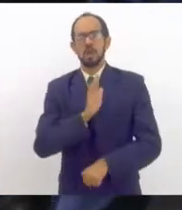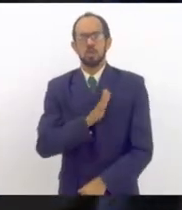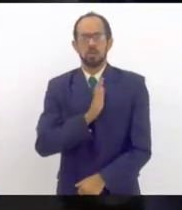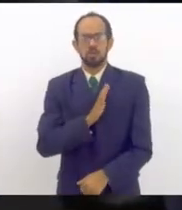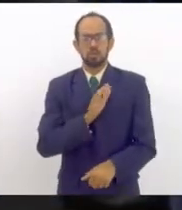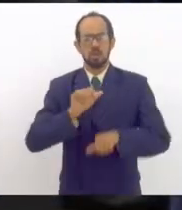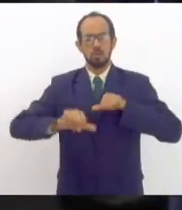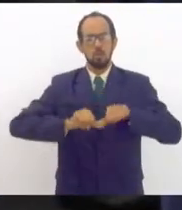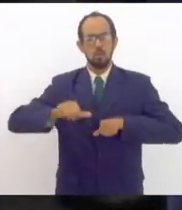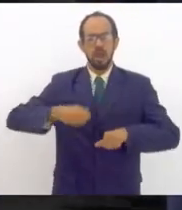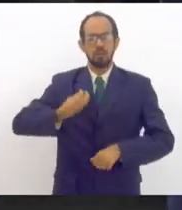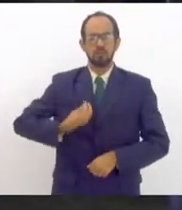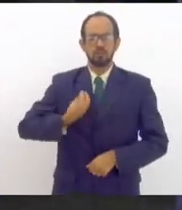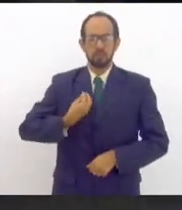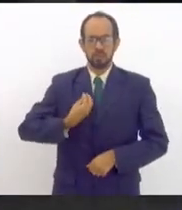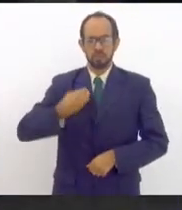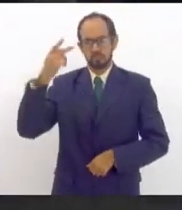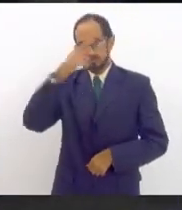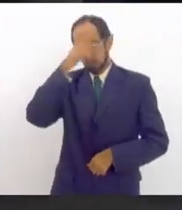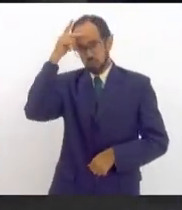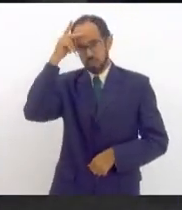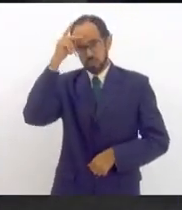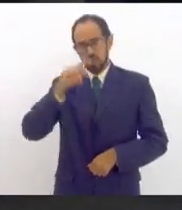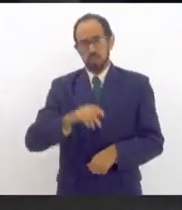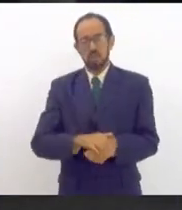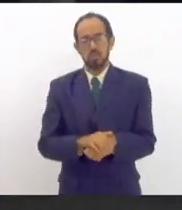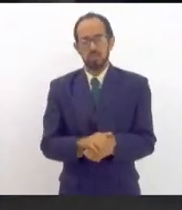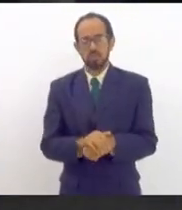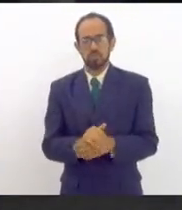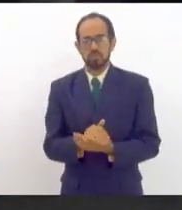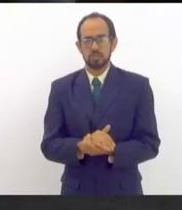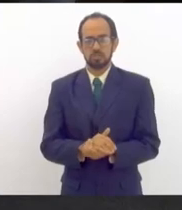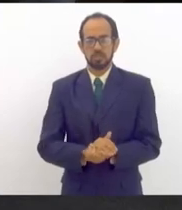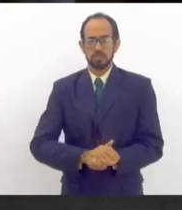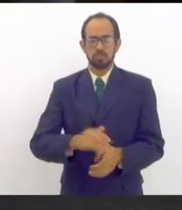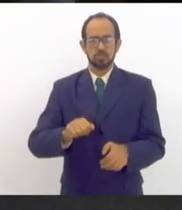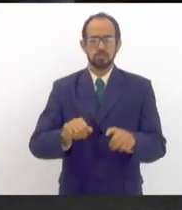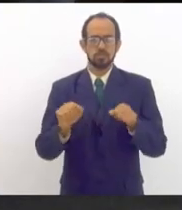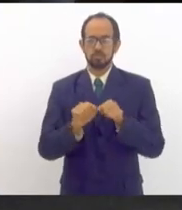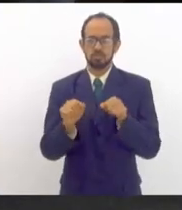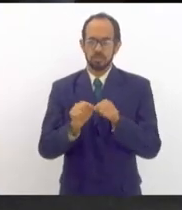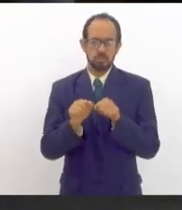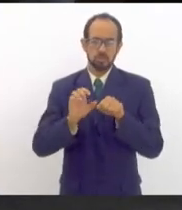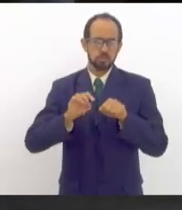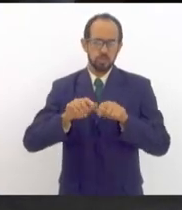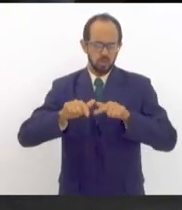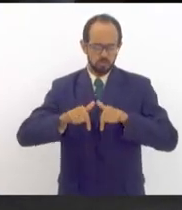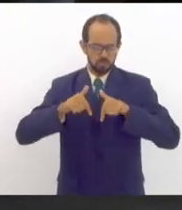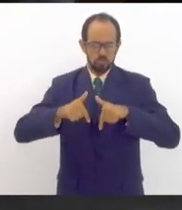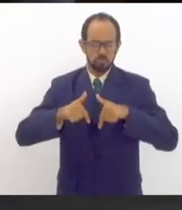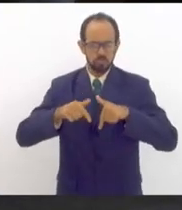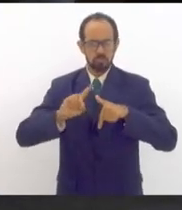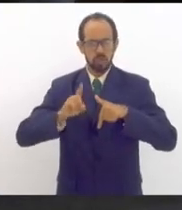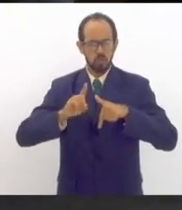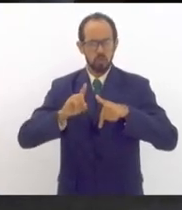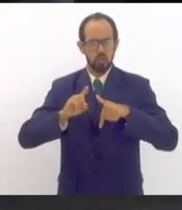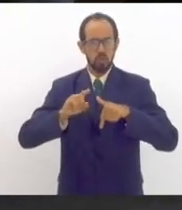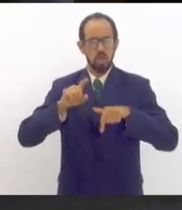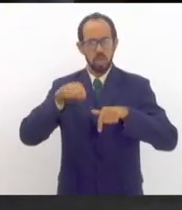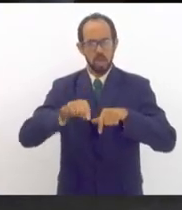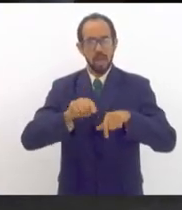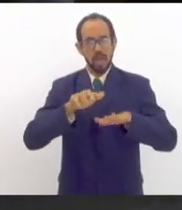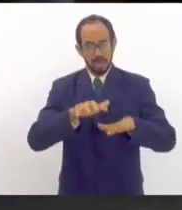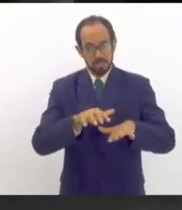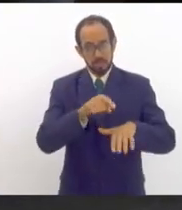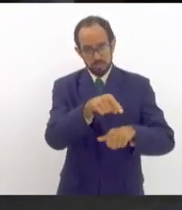a realidade das vidas das pessoas e sim o faça não só nos gestos mas sobretudo na canção porque é ali que